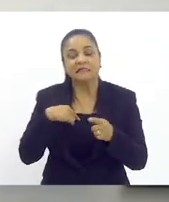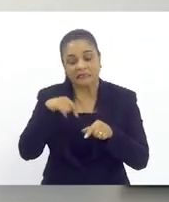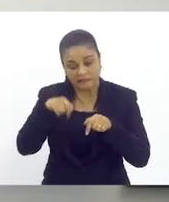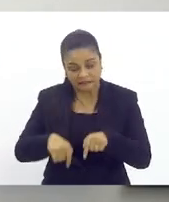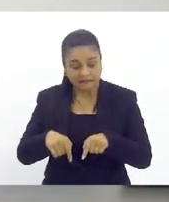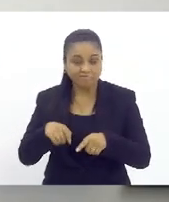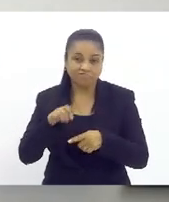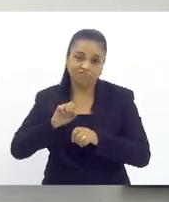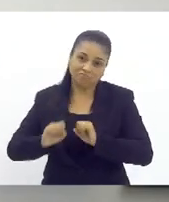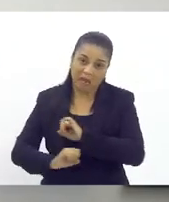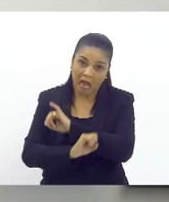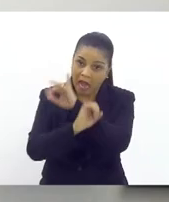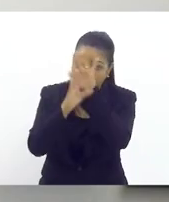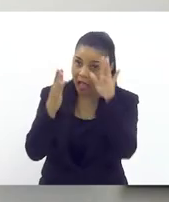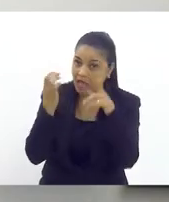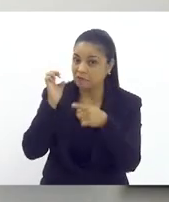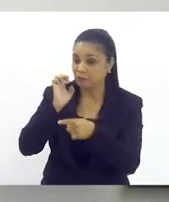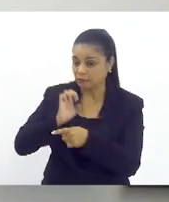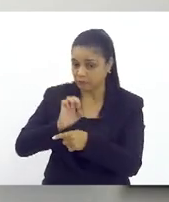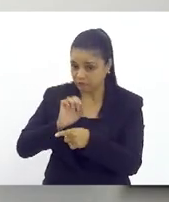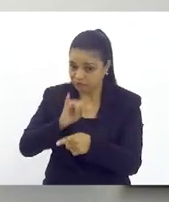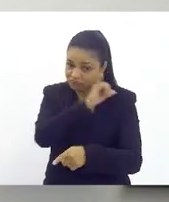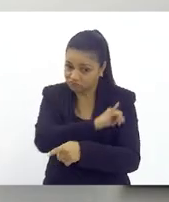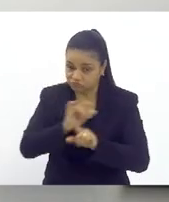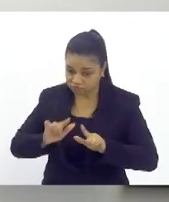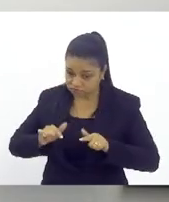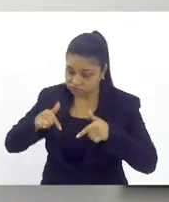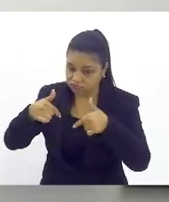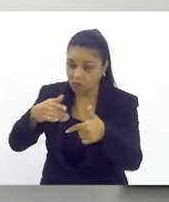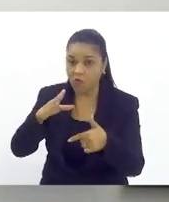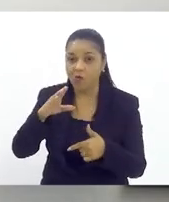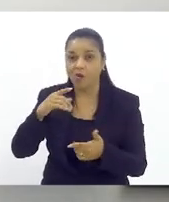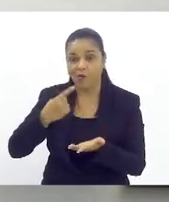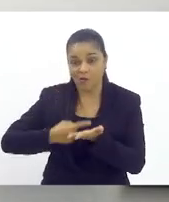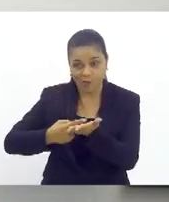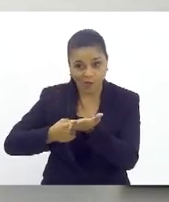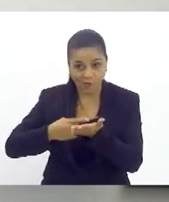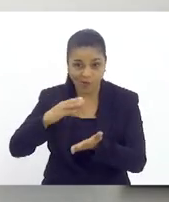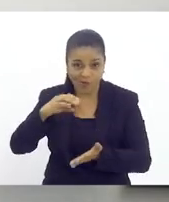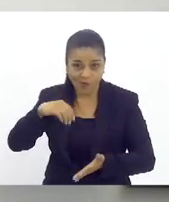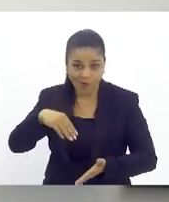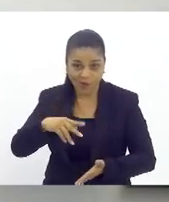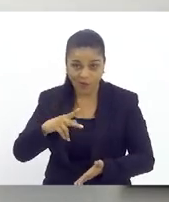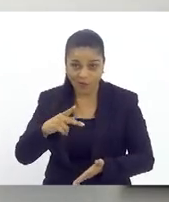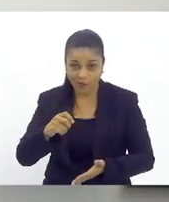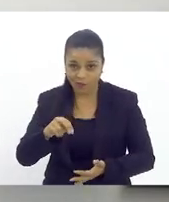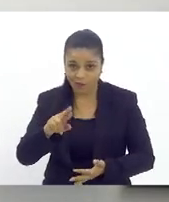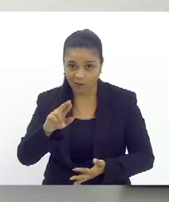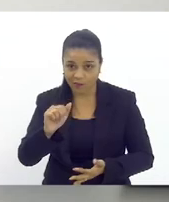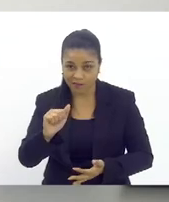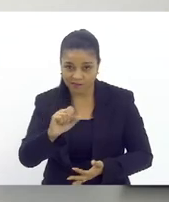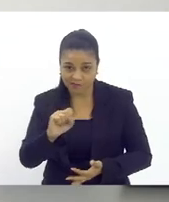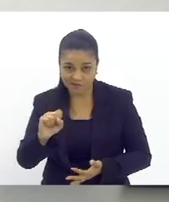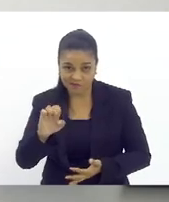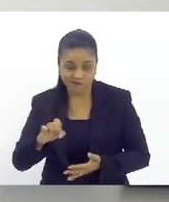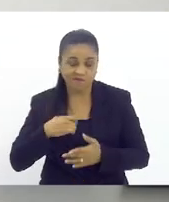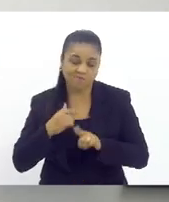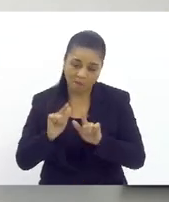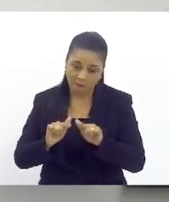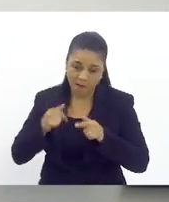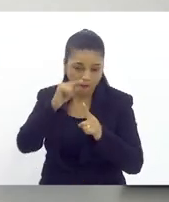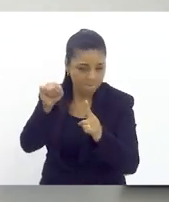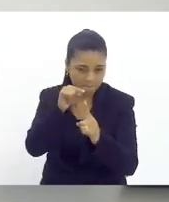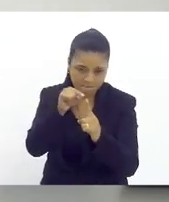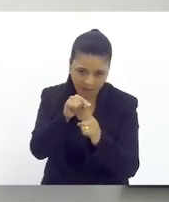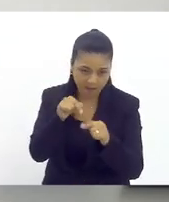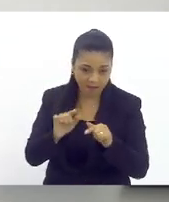o que fazer que essas coisas que estão aqui no cumpra-se de fato vão poder ser alcançadas e criar um mecanismo para que isso vá